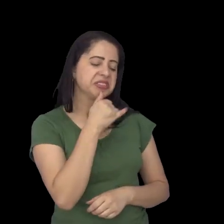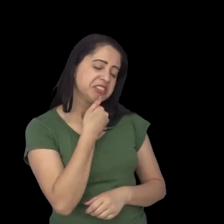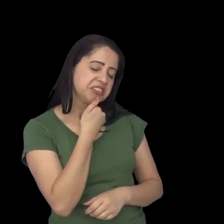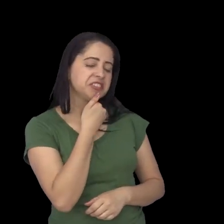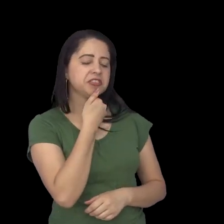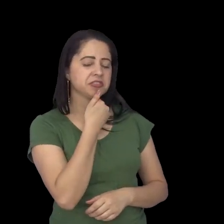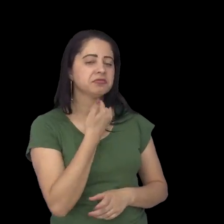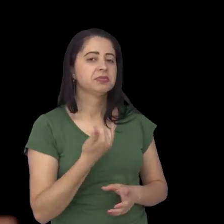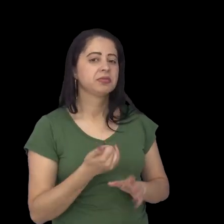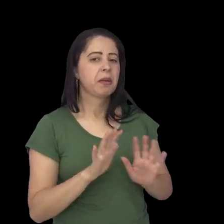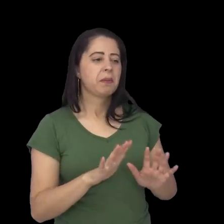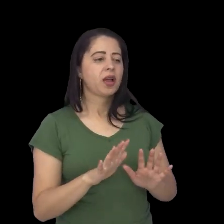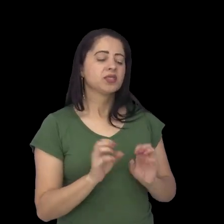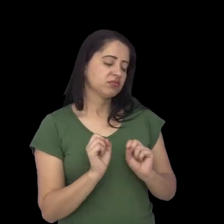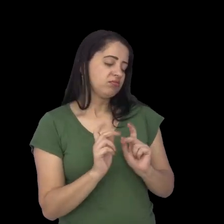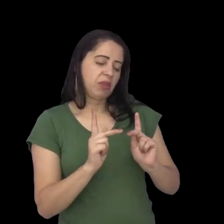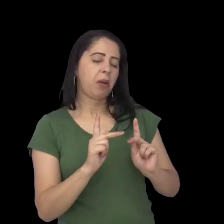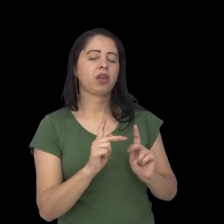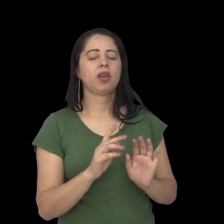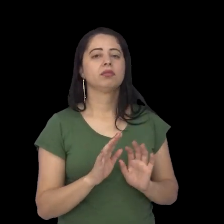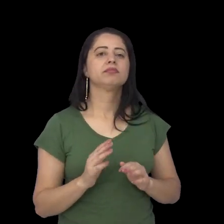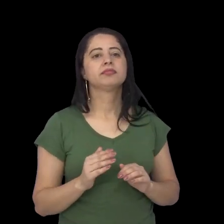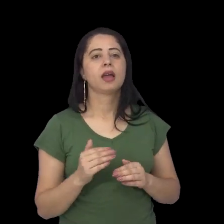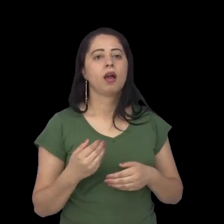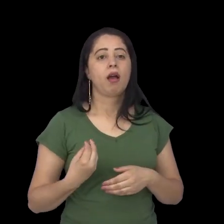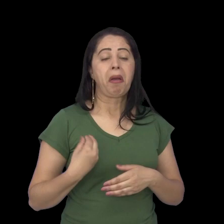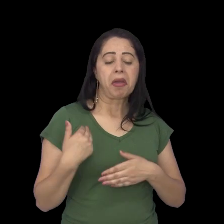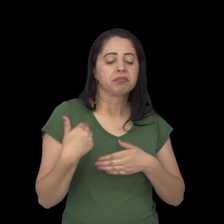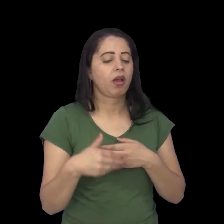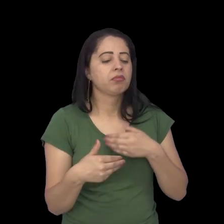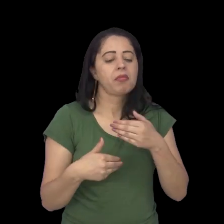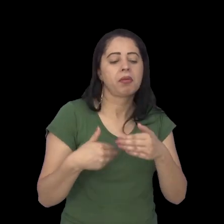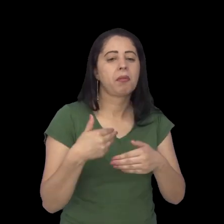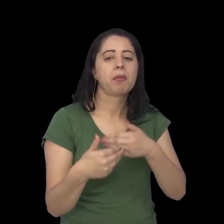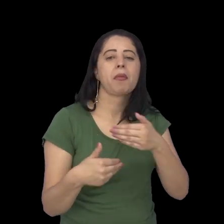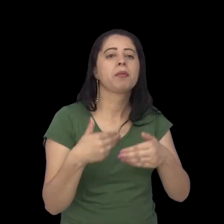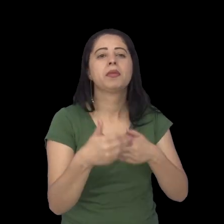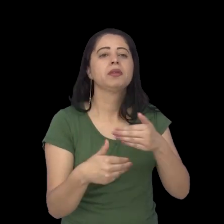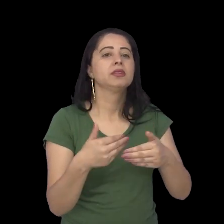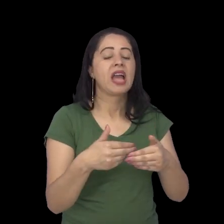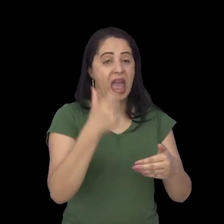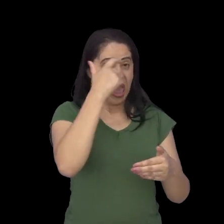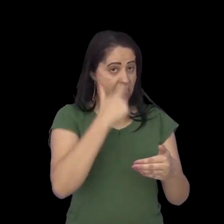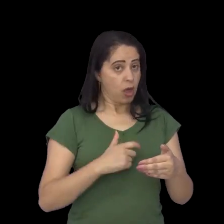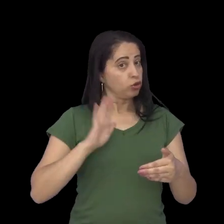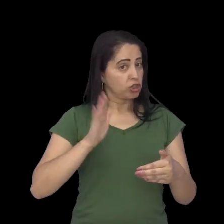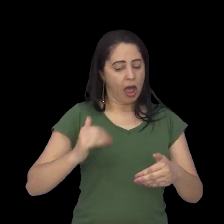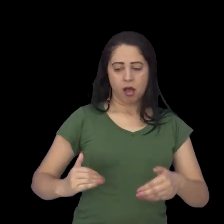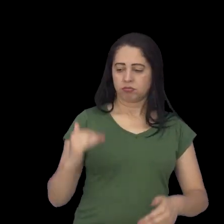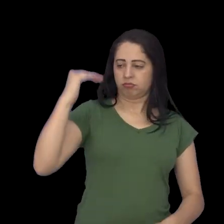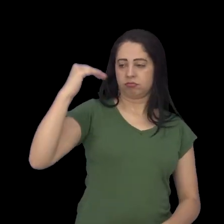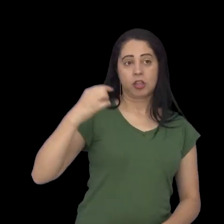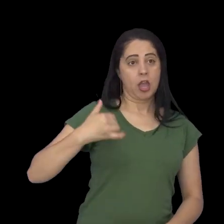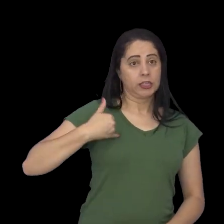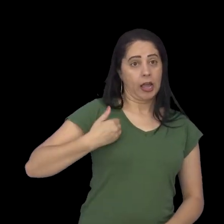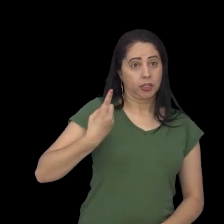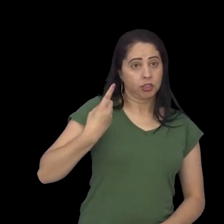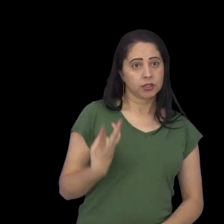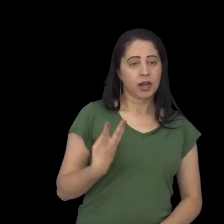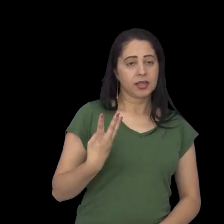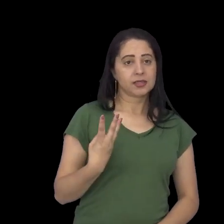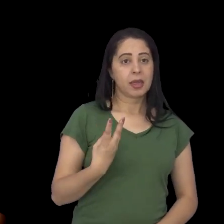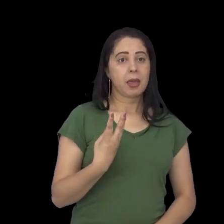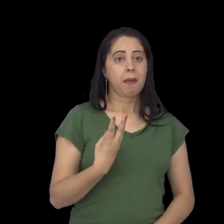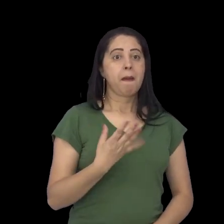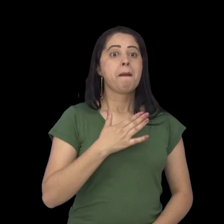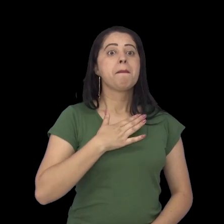ficou chateada, mas acabaram se conformando que iam ter um filho só. E aí, quando faltava um mês para completar 13 anos, o